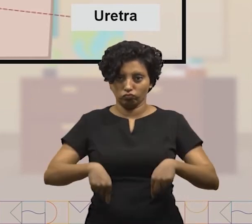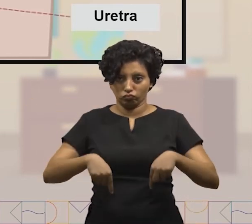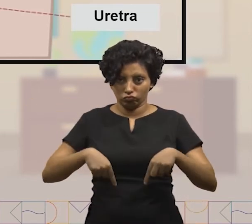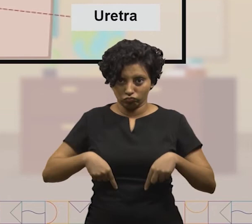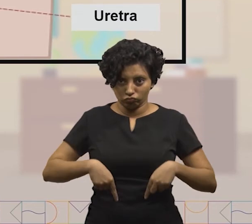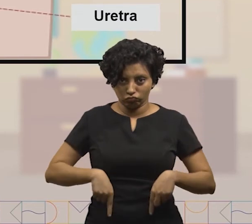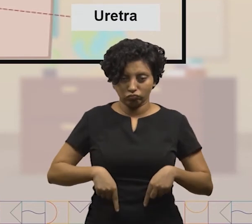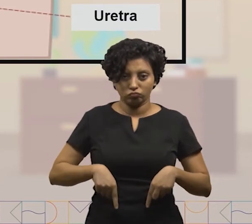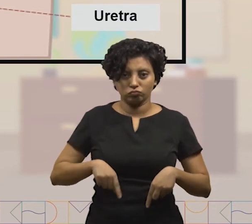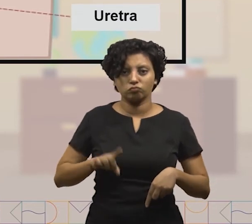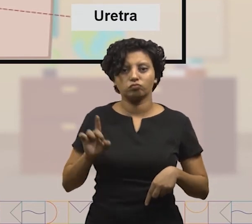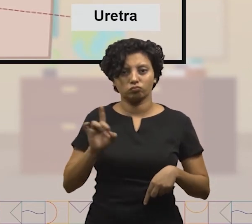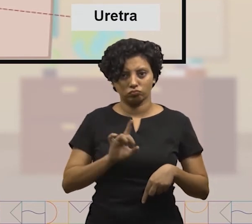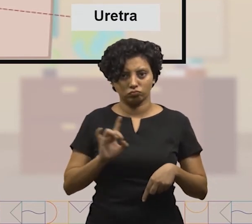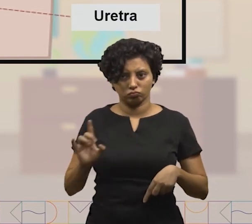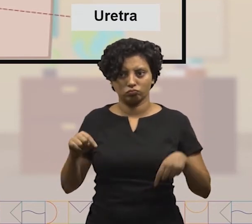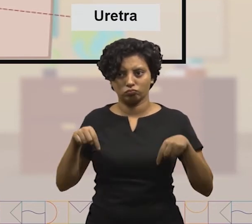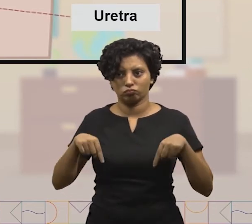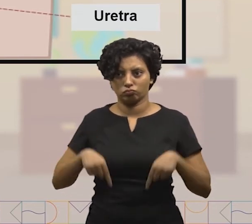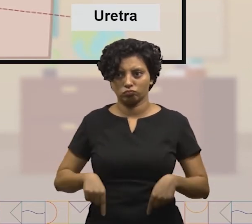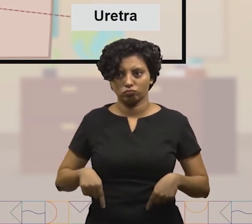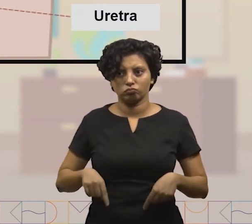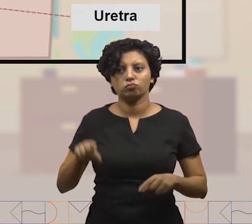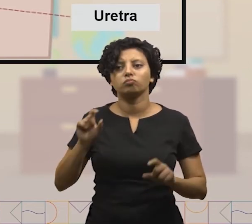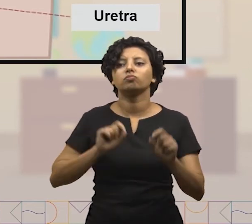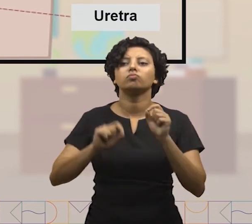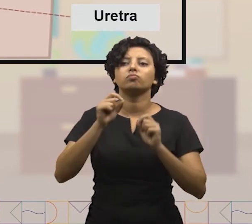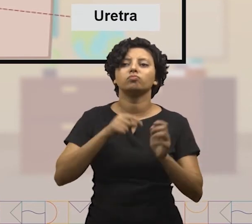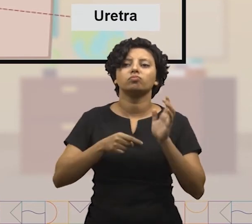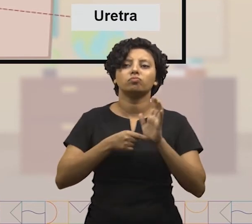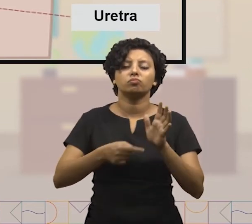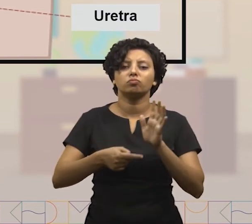ureter, em cada ureter. O que elas representam?